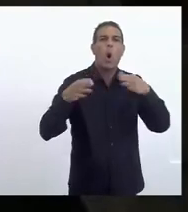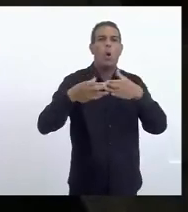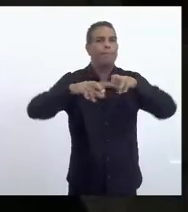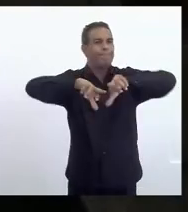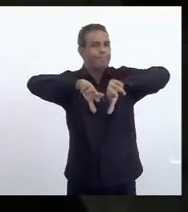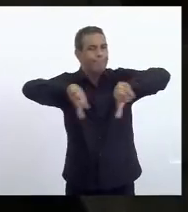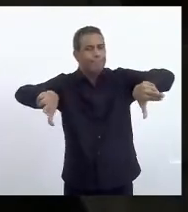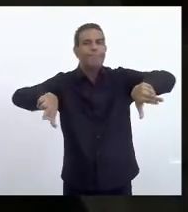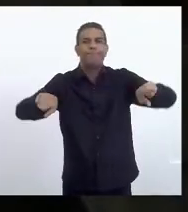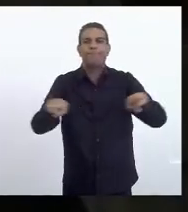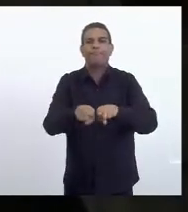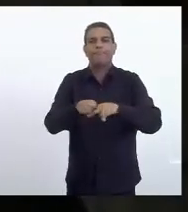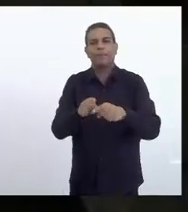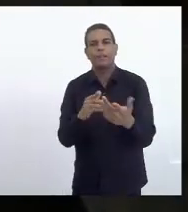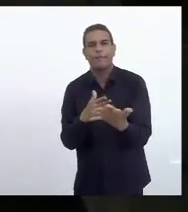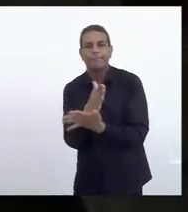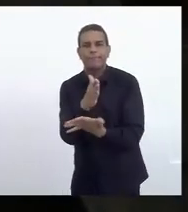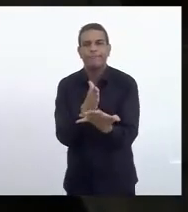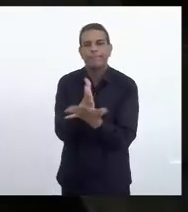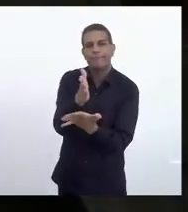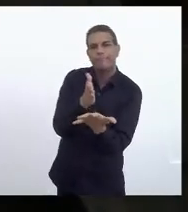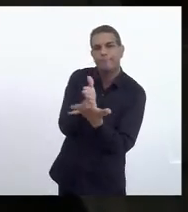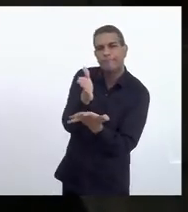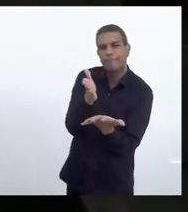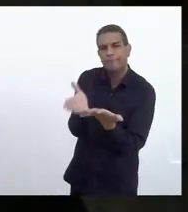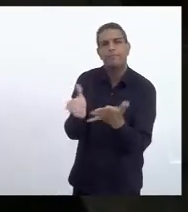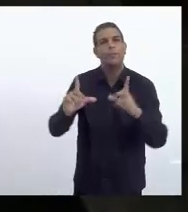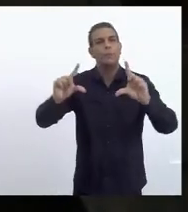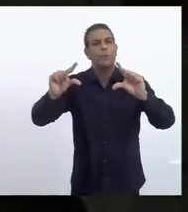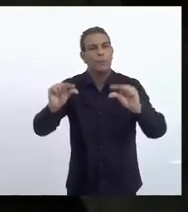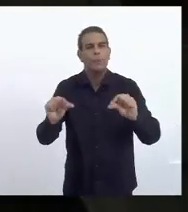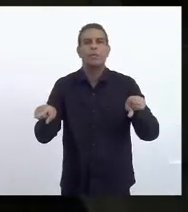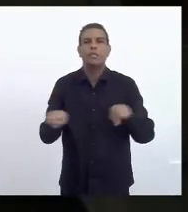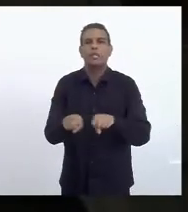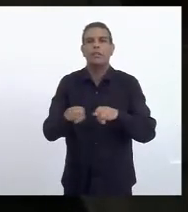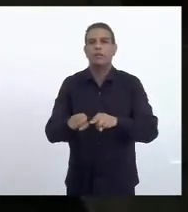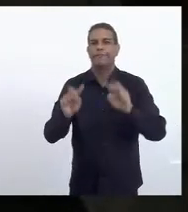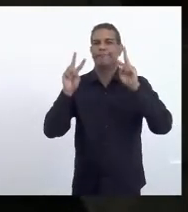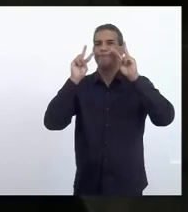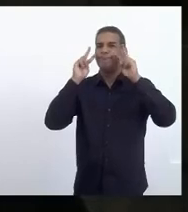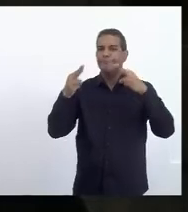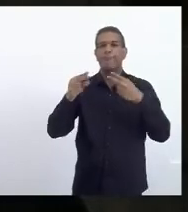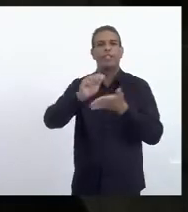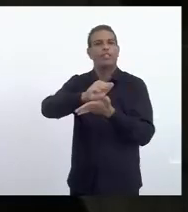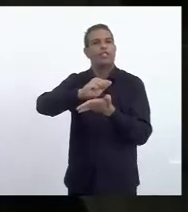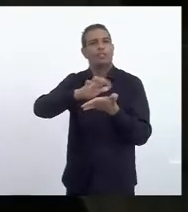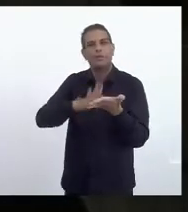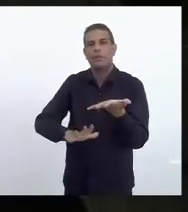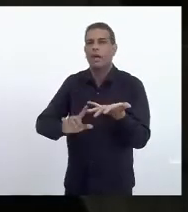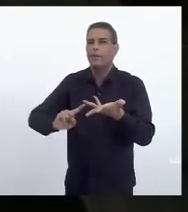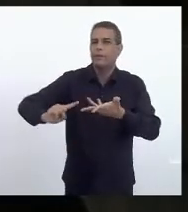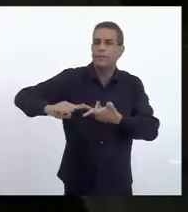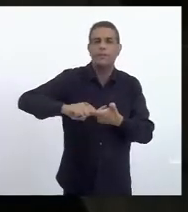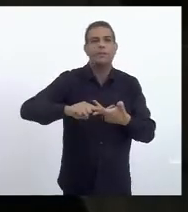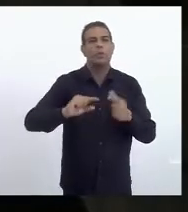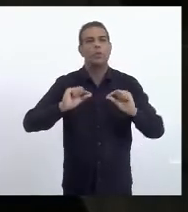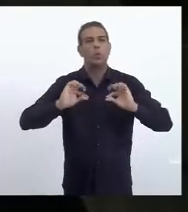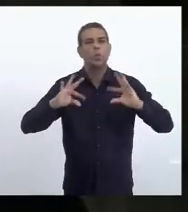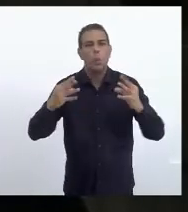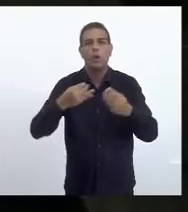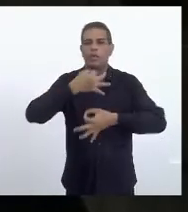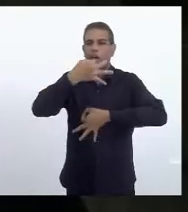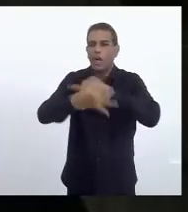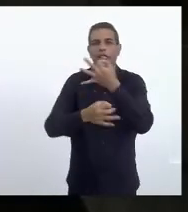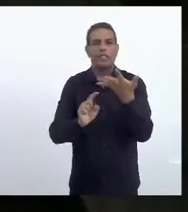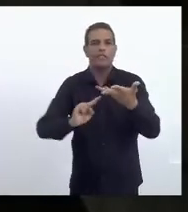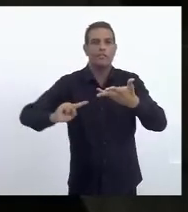com produtores de soja que a sua aceitaram assumir compromissos para redução das suas nas suas atividades poluentes enfim fazendo